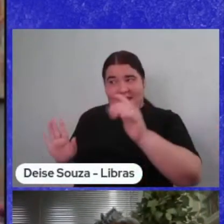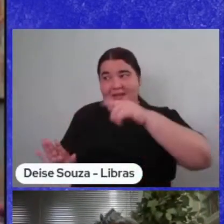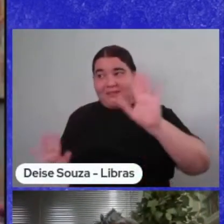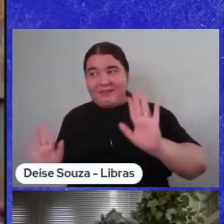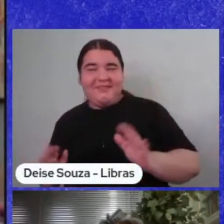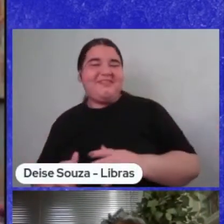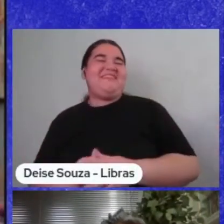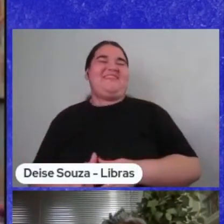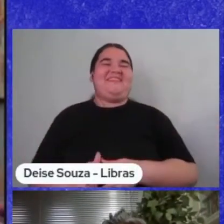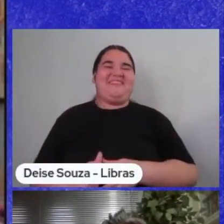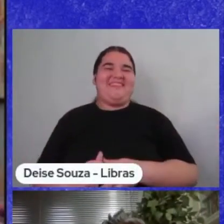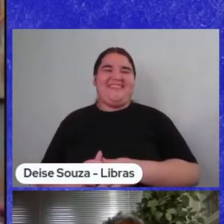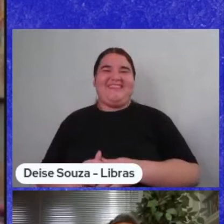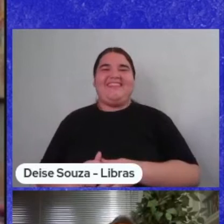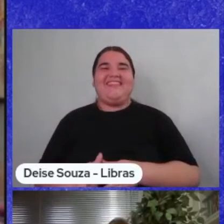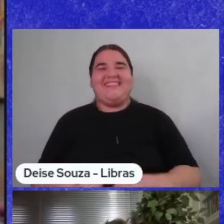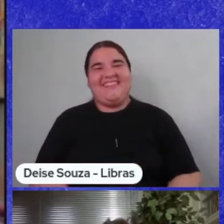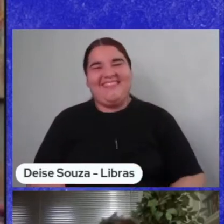Quero que você